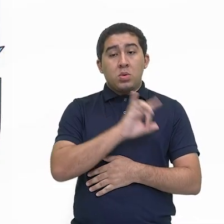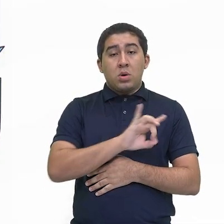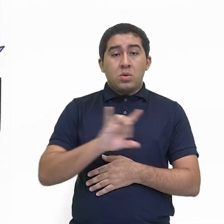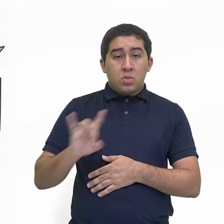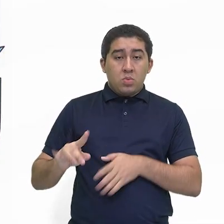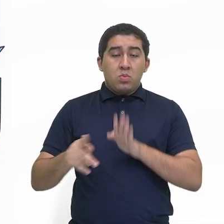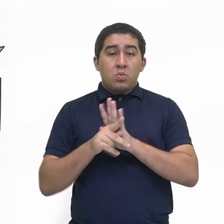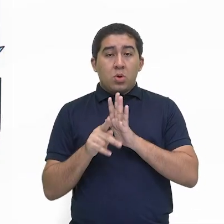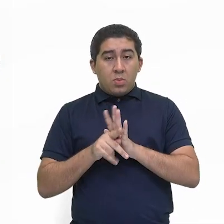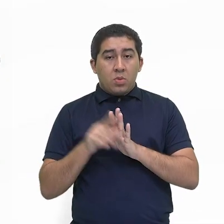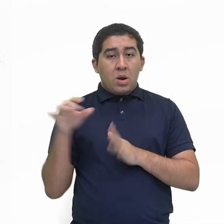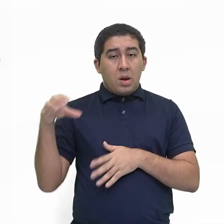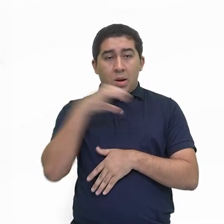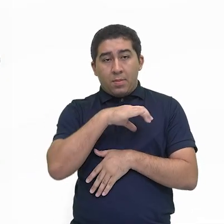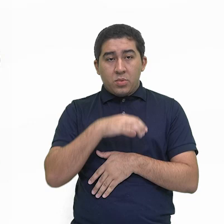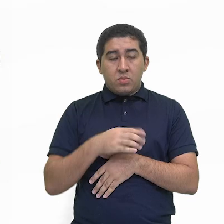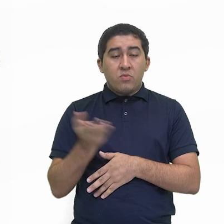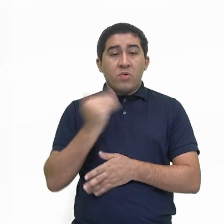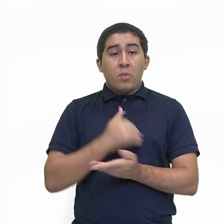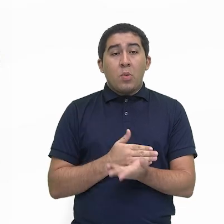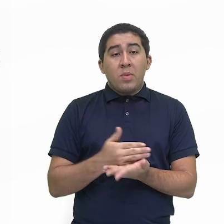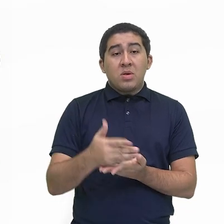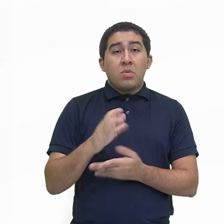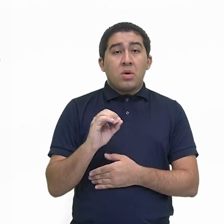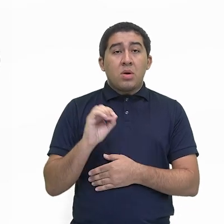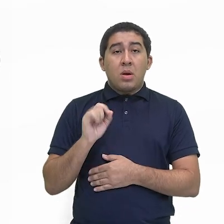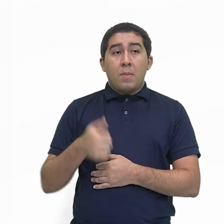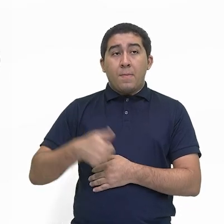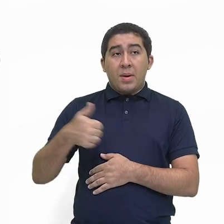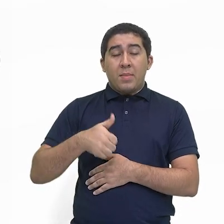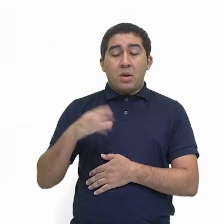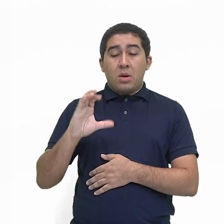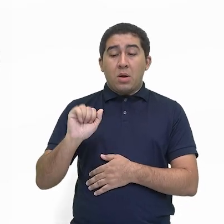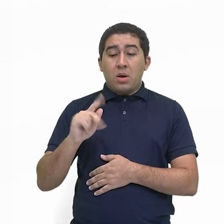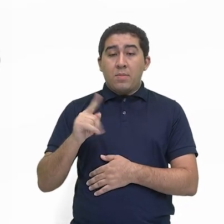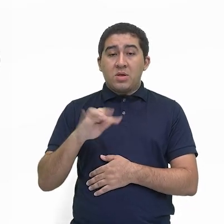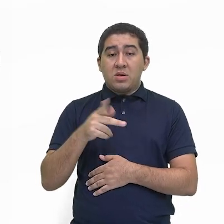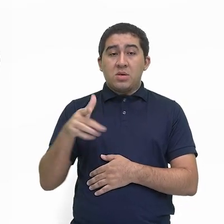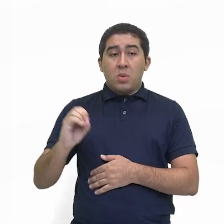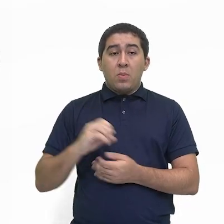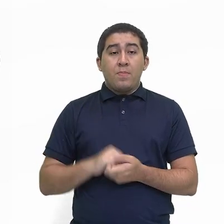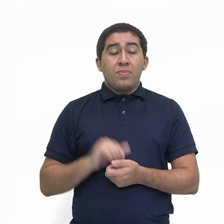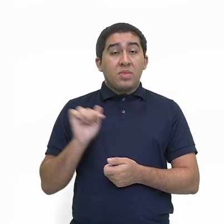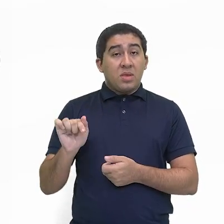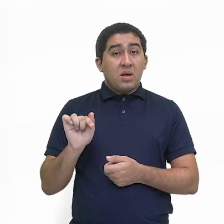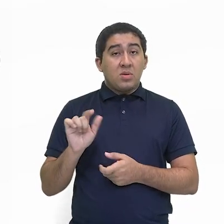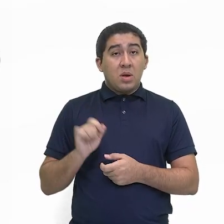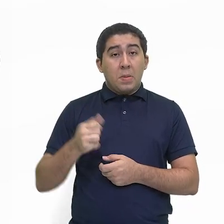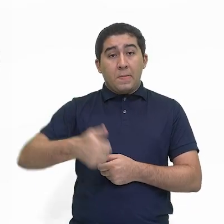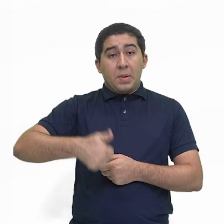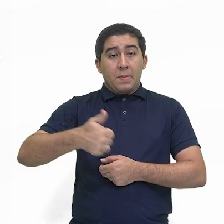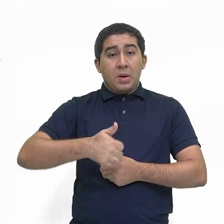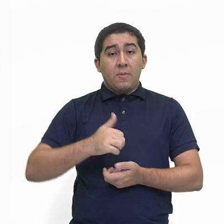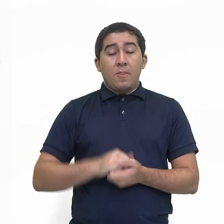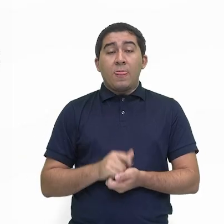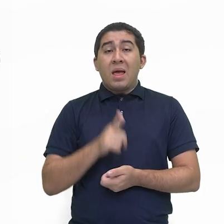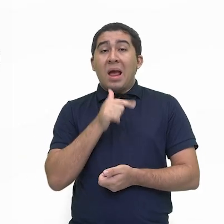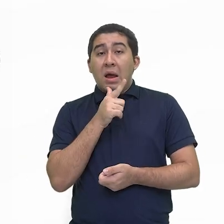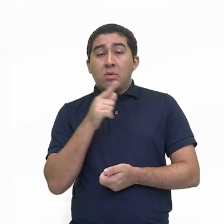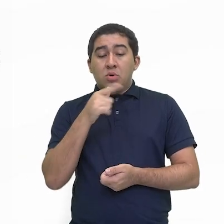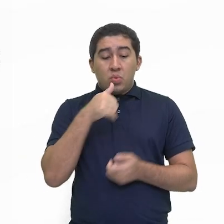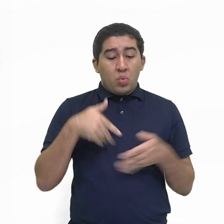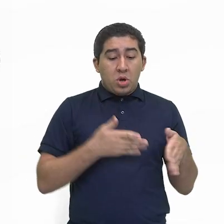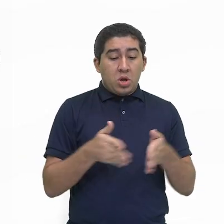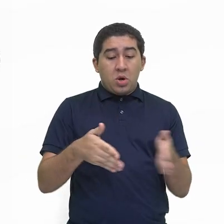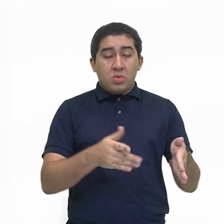processos rapidamente, né? Começando aí pela captação. Nessa etapa, a água, né, ela é capturada,